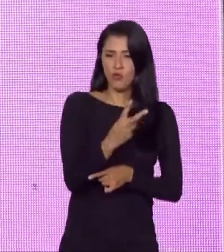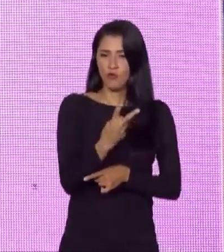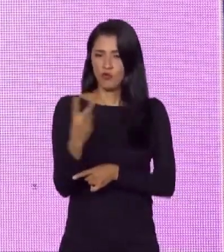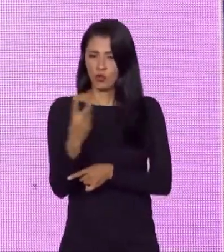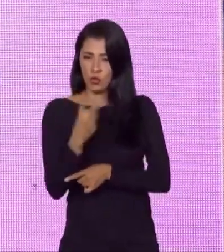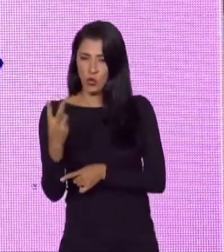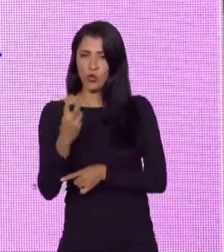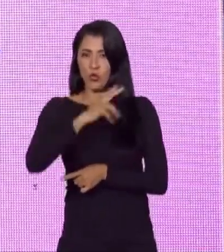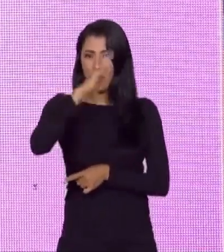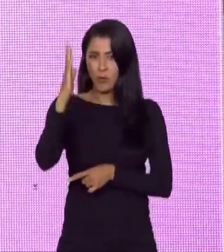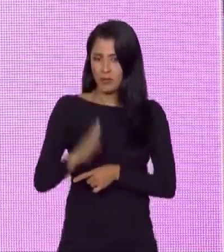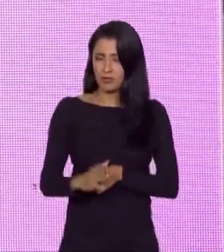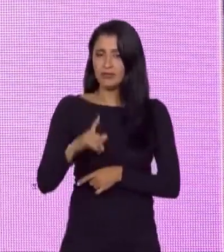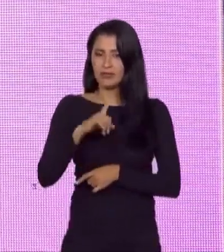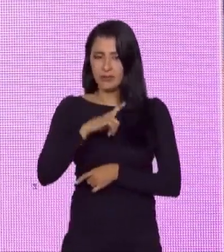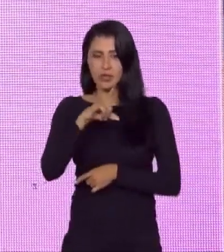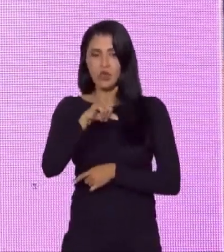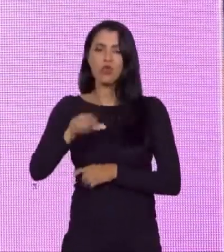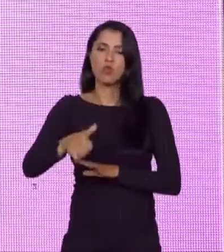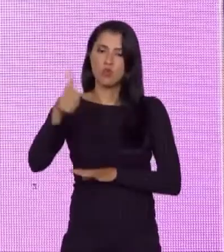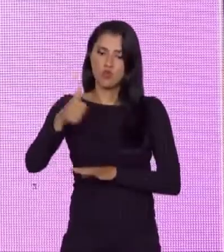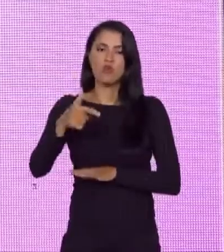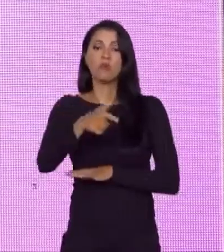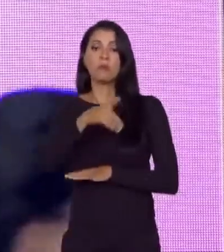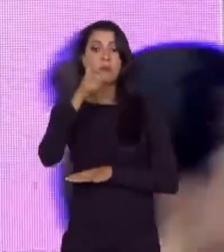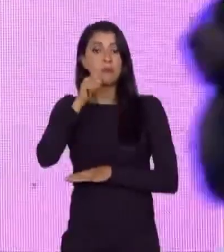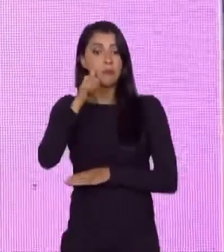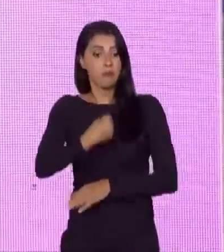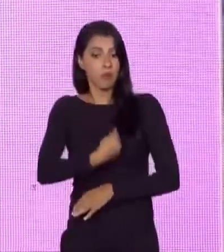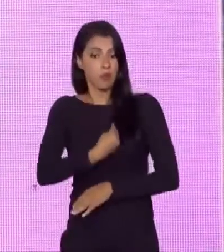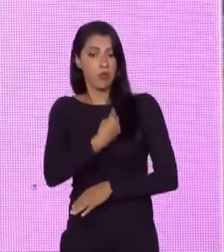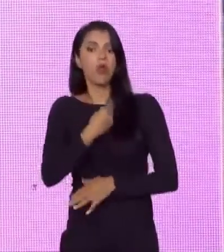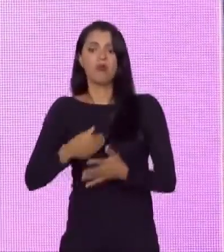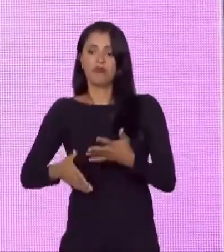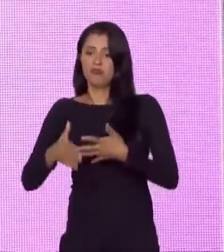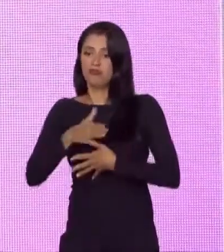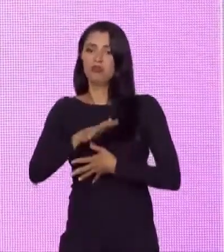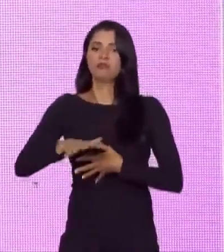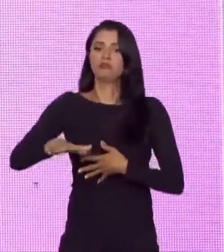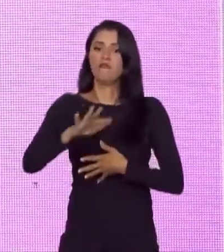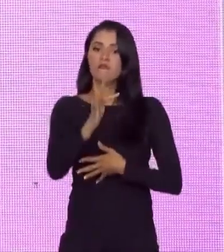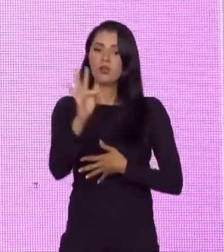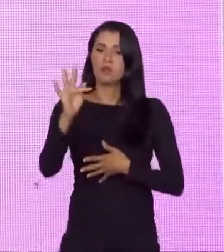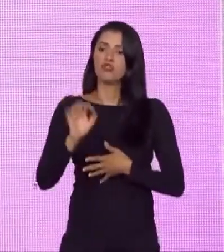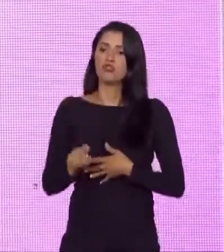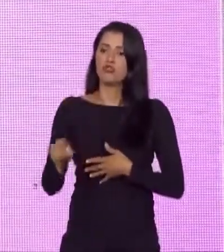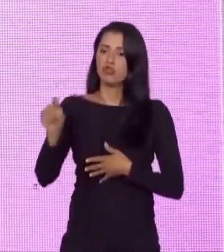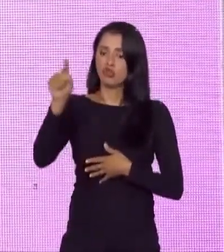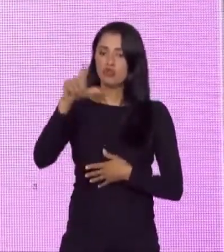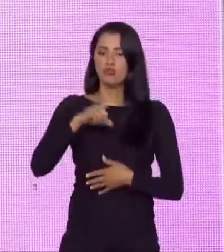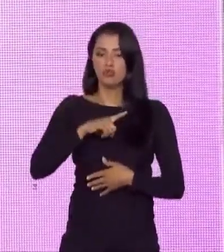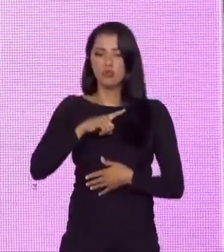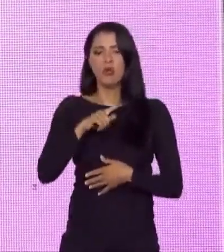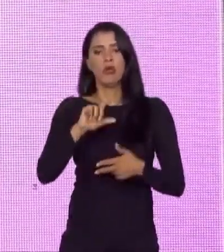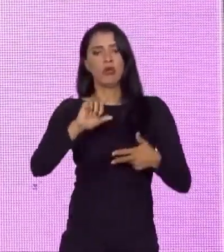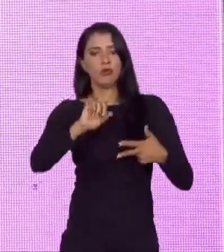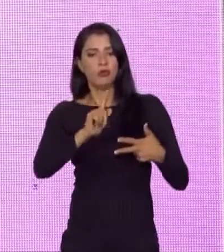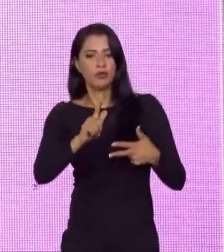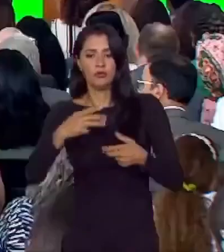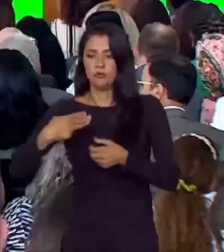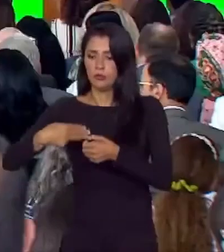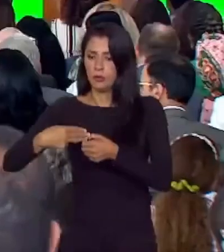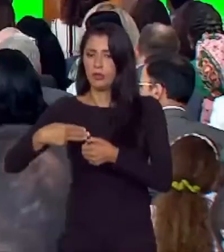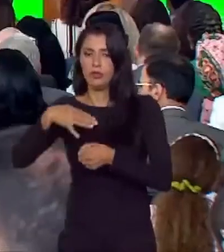os indicadores de presença de mulheres em cargos eleitos em todos os níveis federativos, legislativos